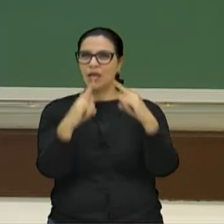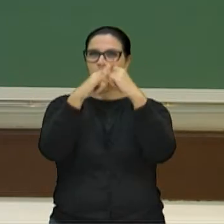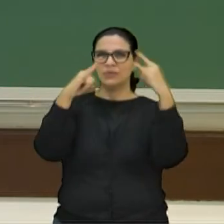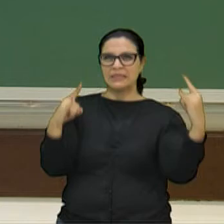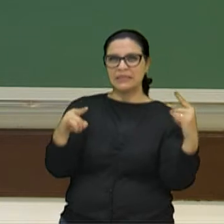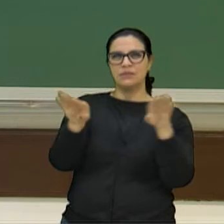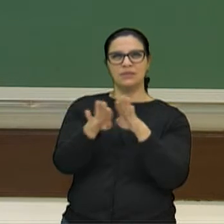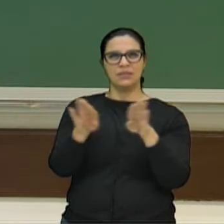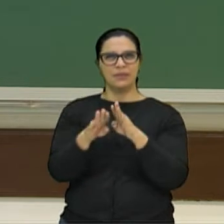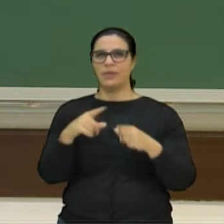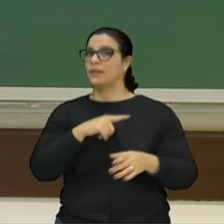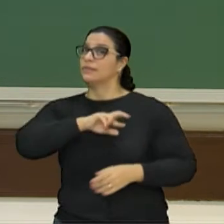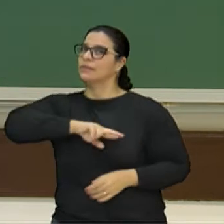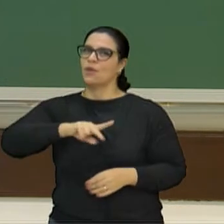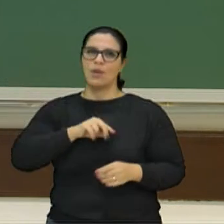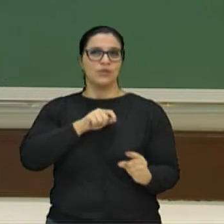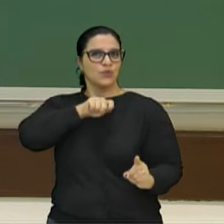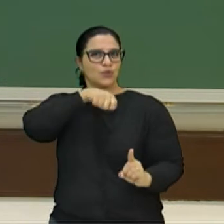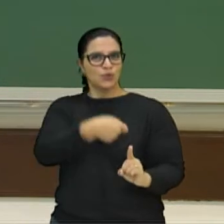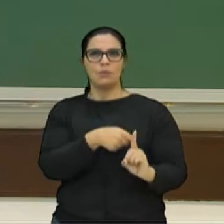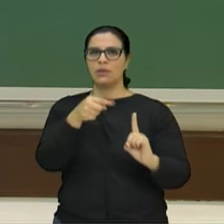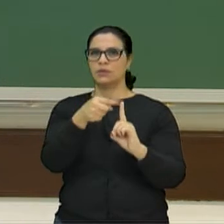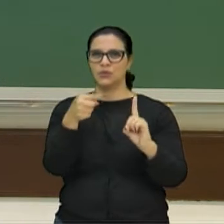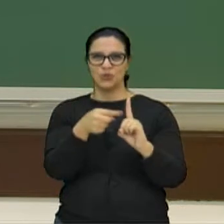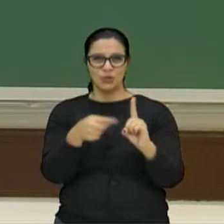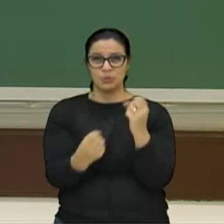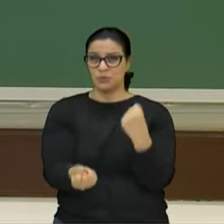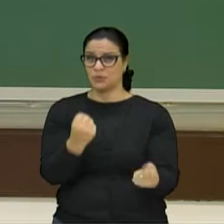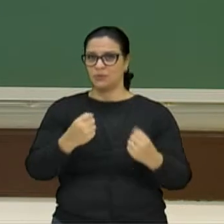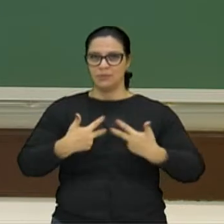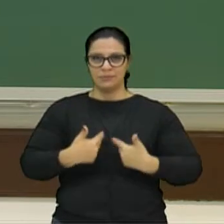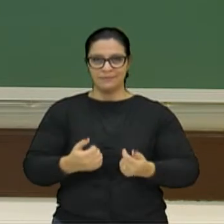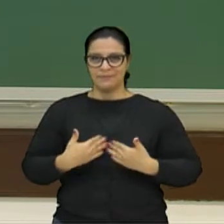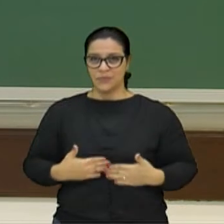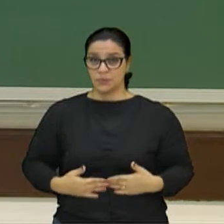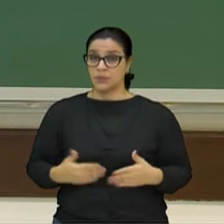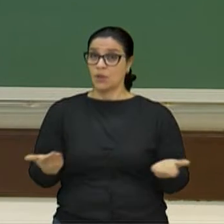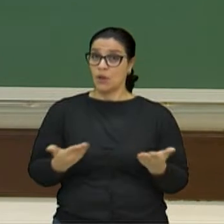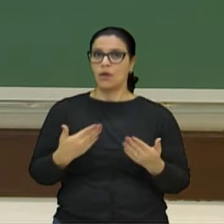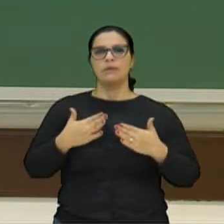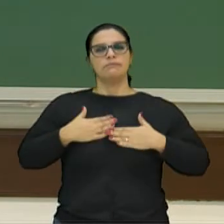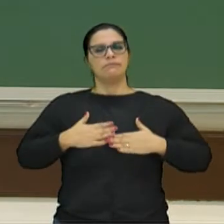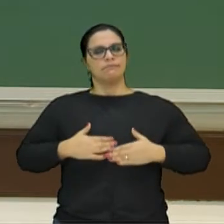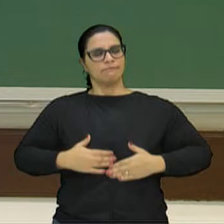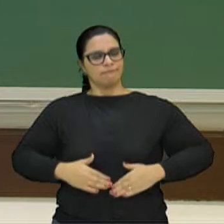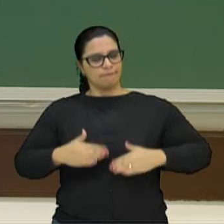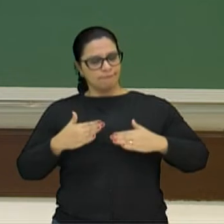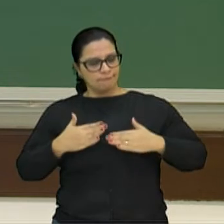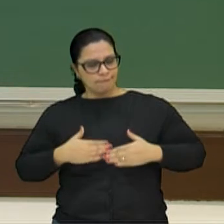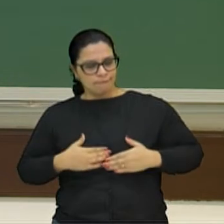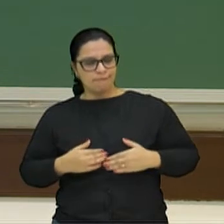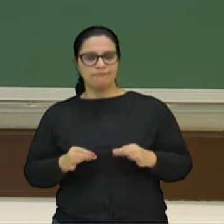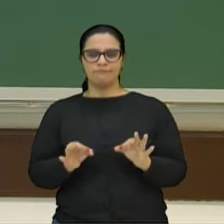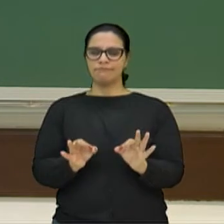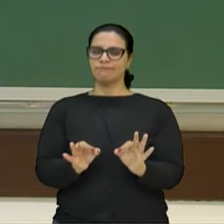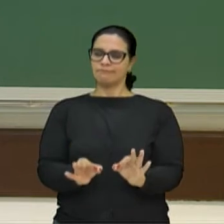de outras situações que não diz respeito à conscientização corporal. Então, conscientização corporal, relaxamento, meditação